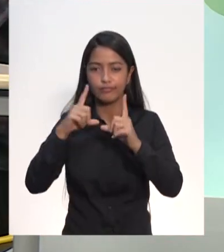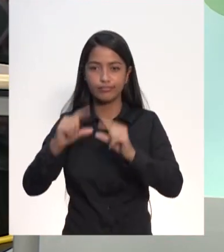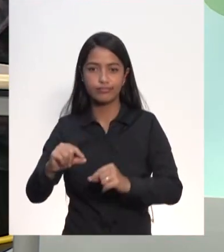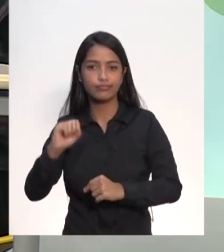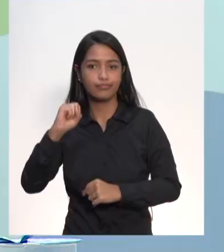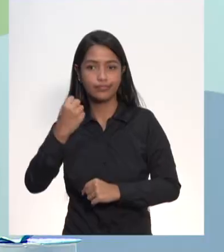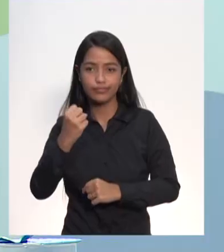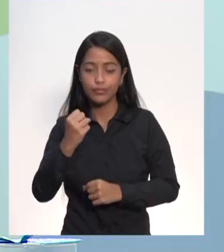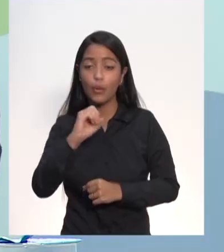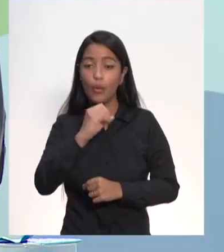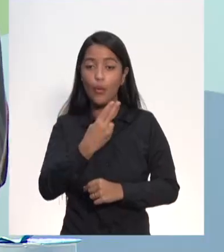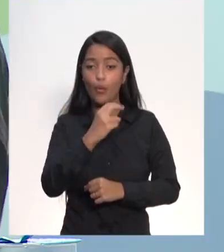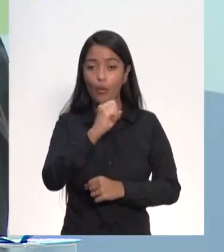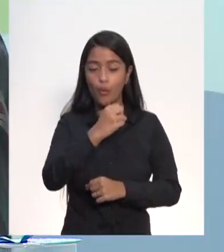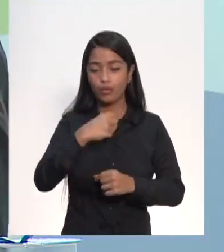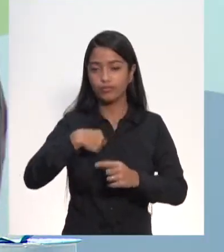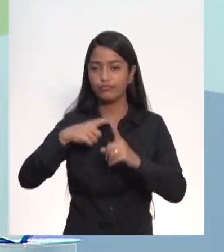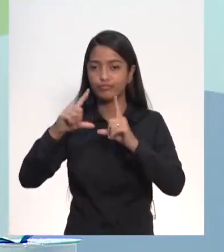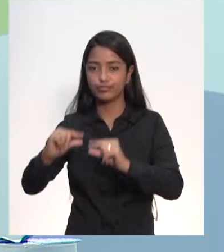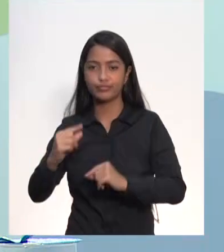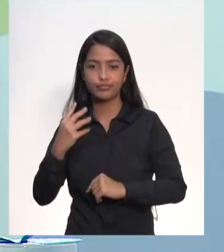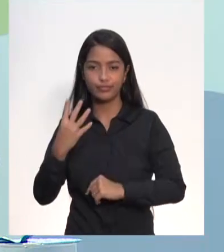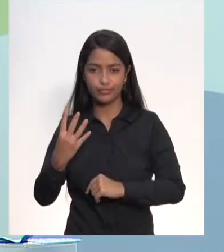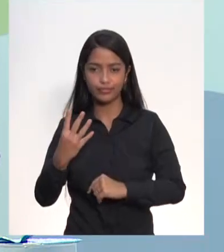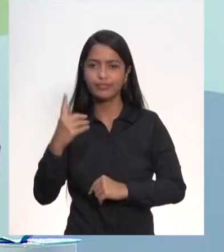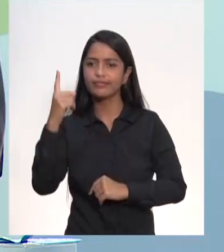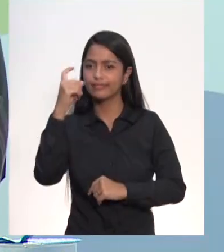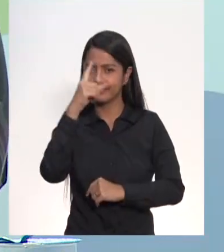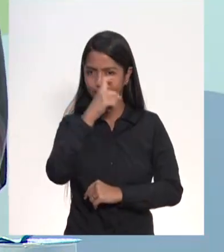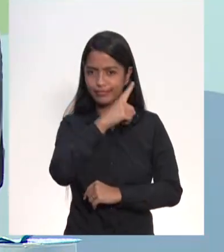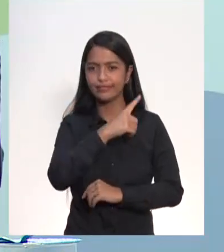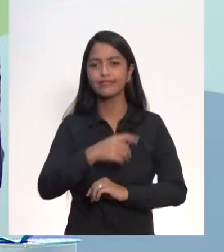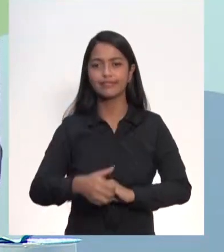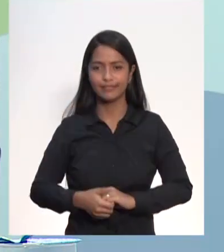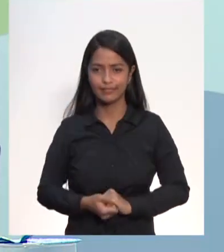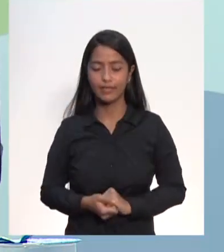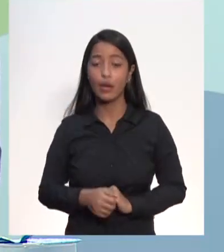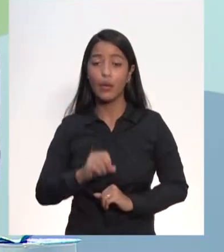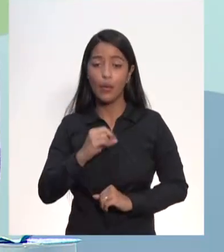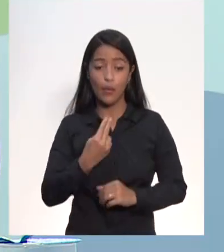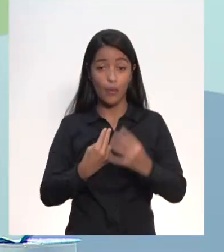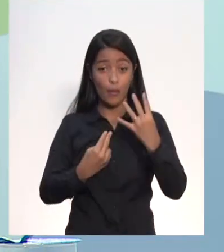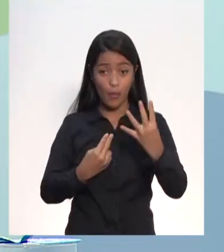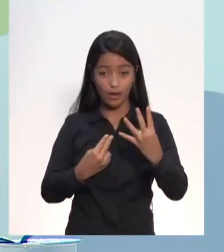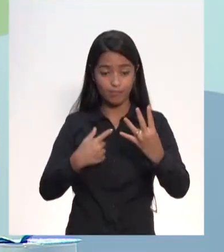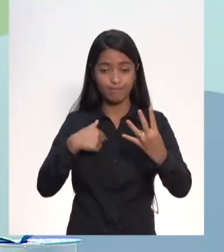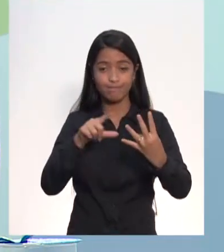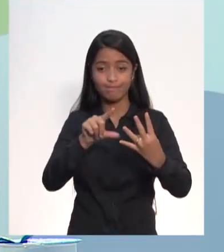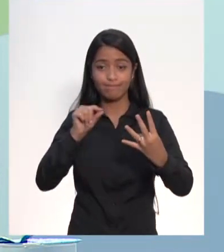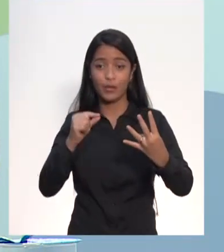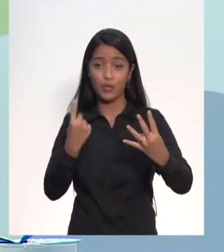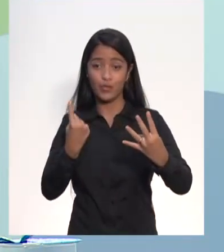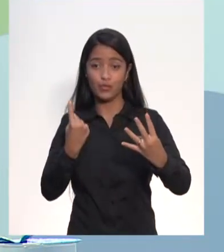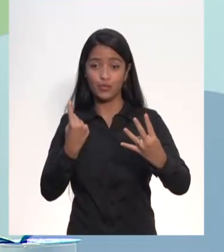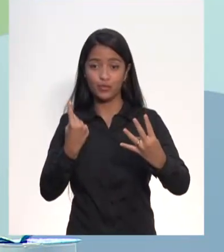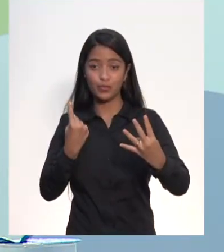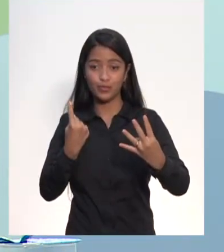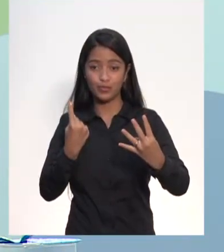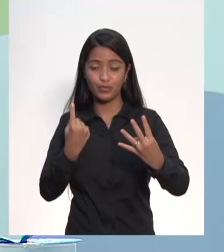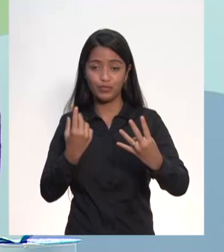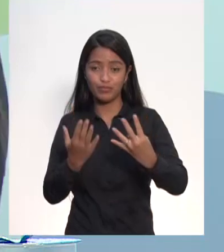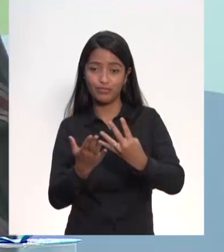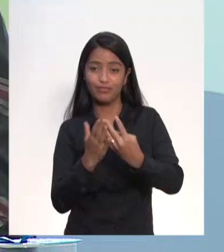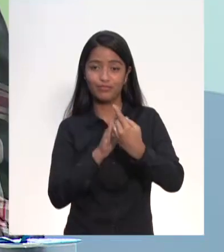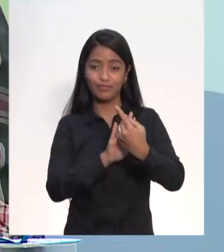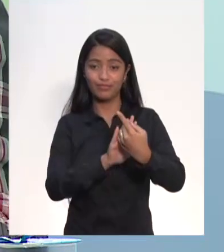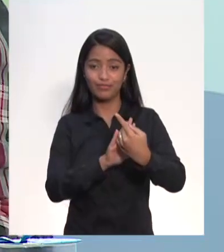habilidades, reduzir para 4, e de 4 a gente pegar uma, no caso, que a gente viu